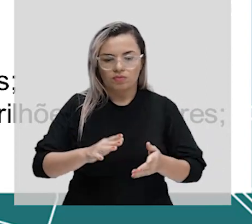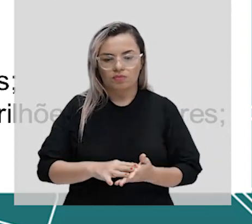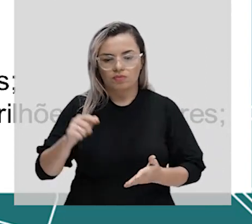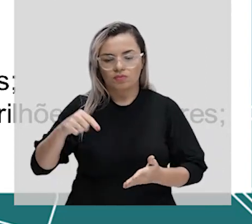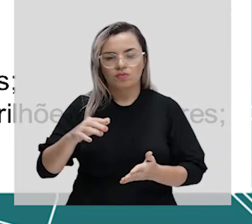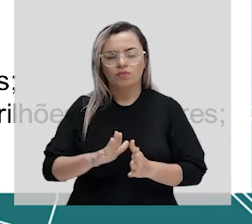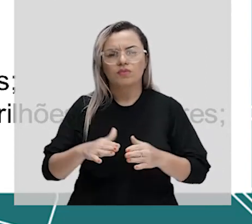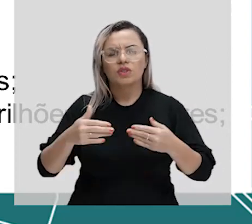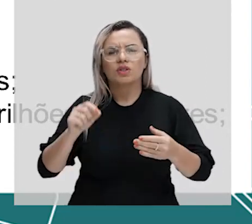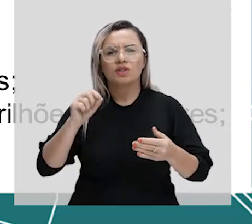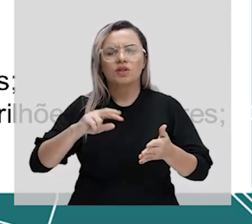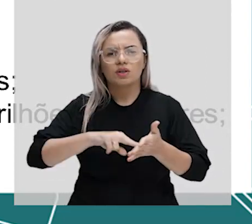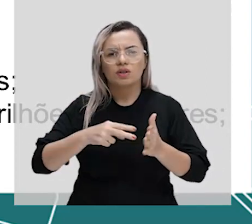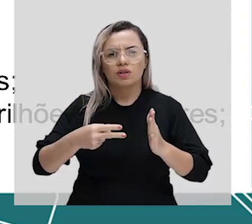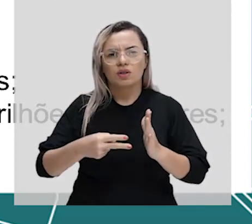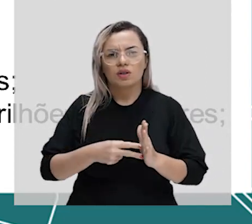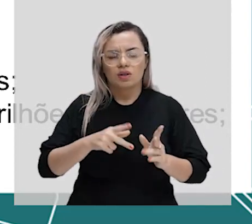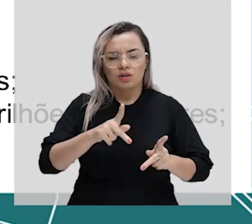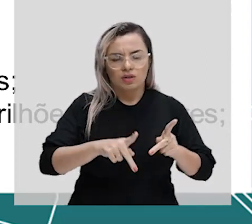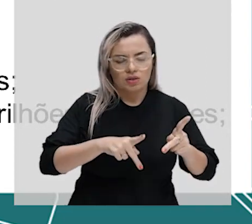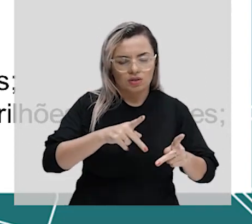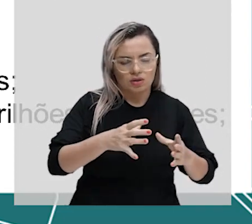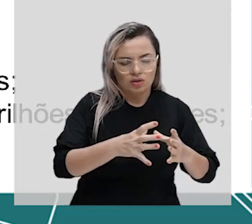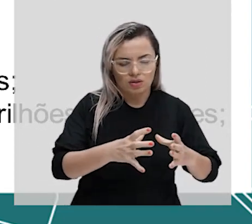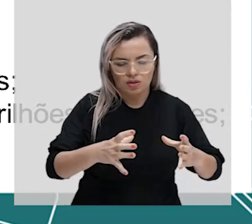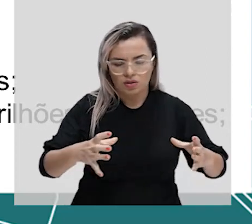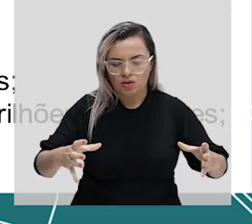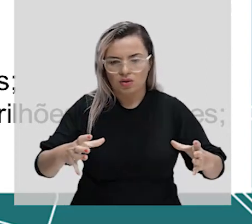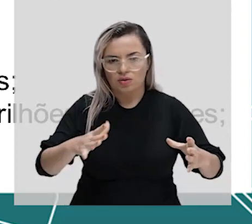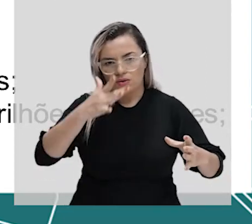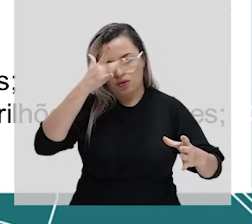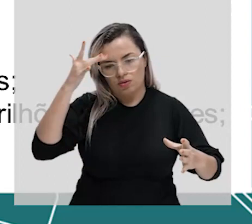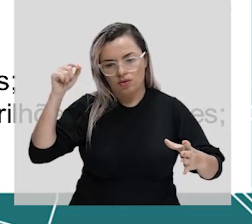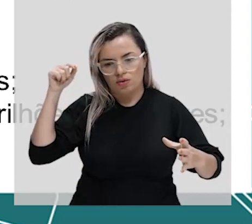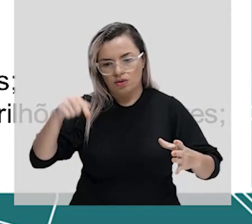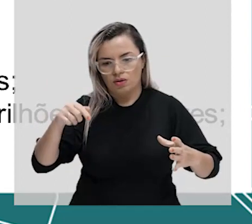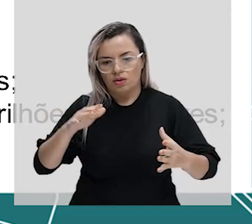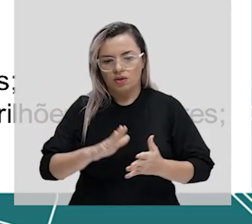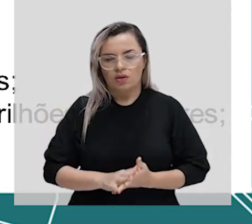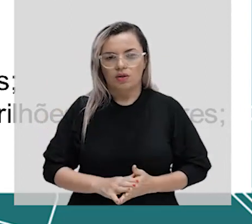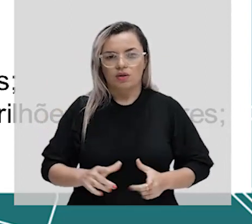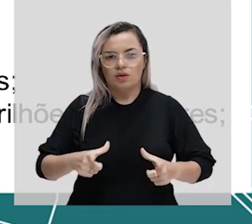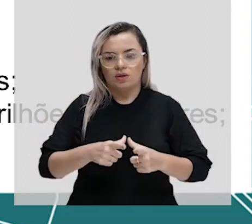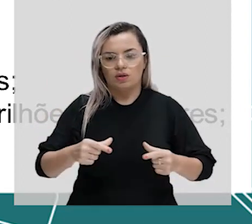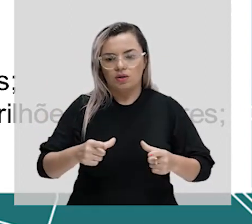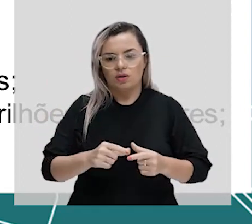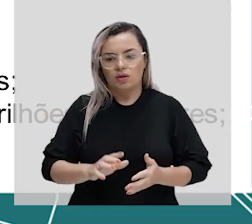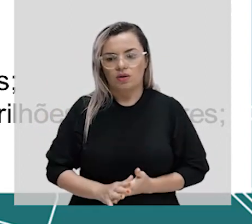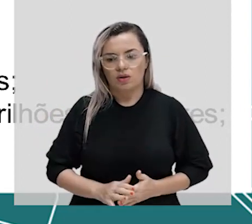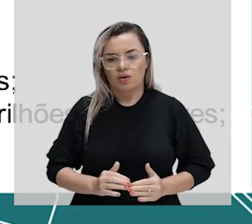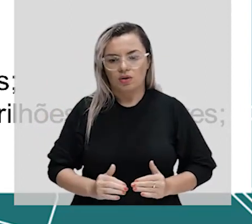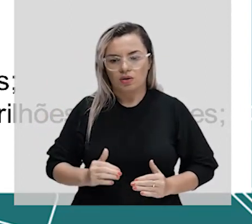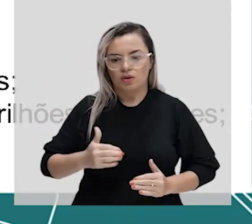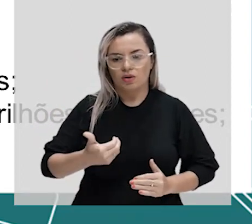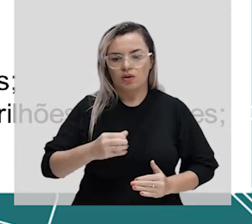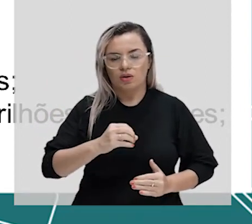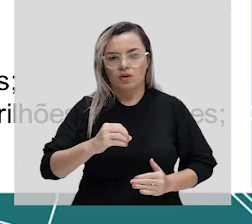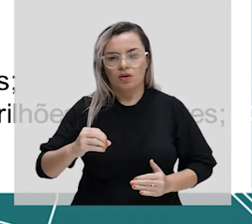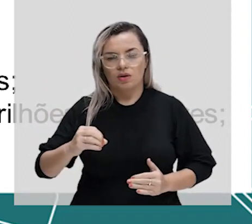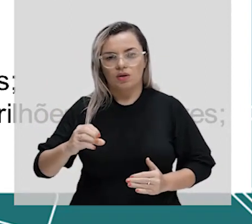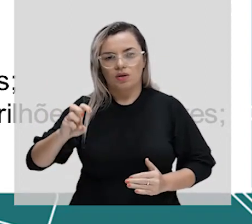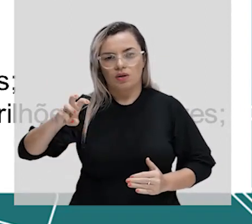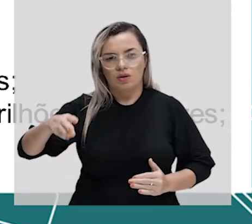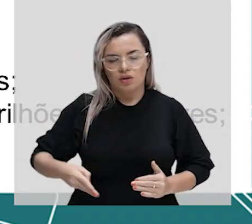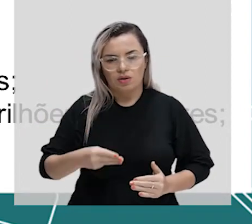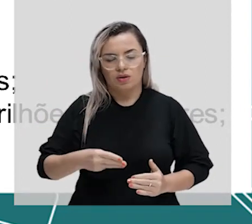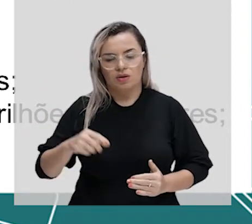E o que é isso, Marcos? Populoso, tem uma grande população. A população do Japão passa de 100 milhões de habitantes. Passou de 100 milhões de habitantes,